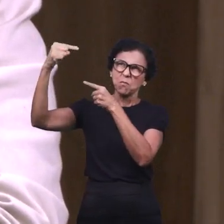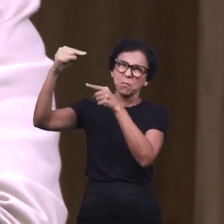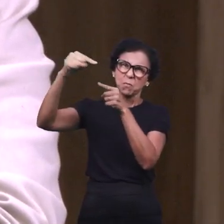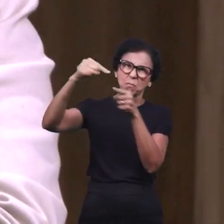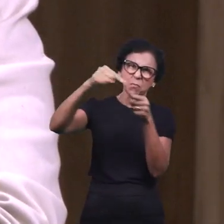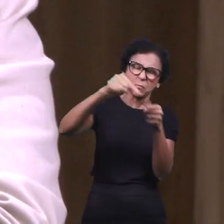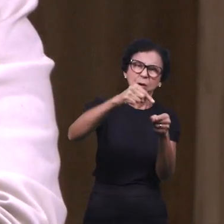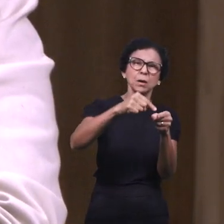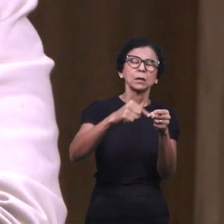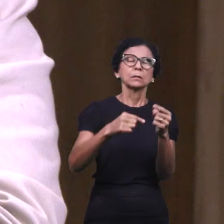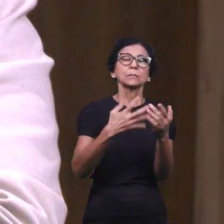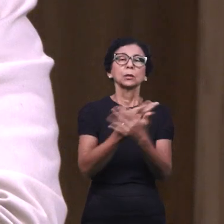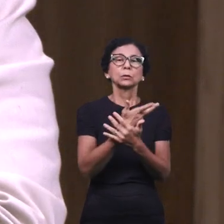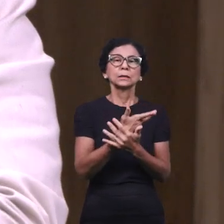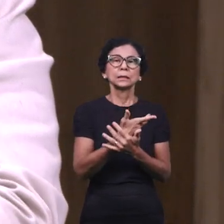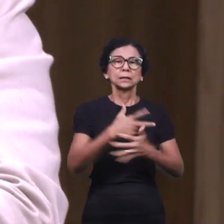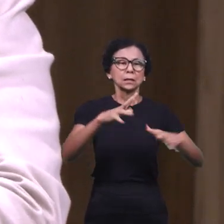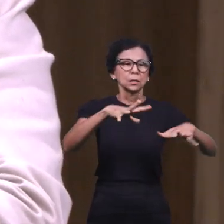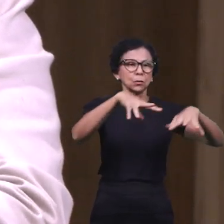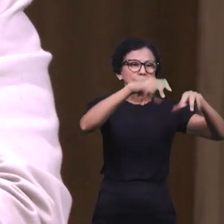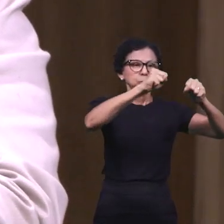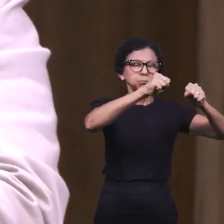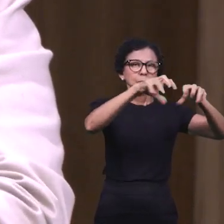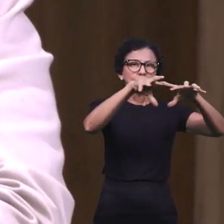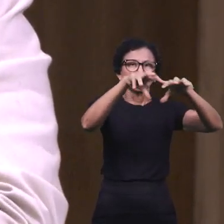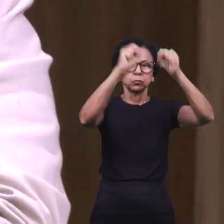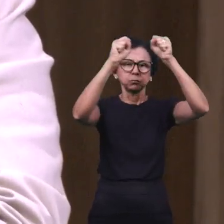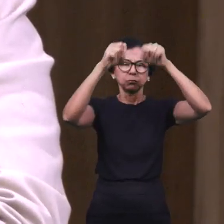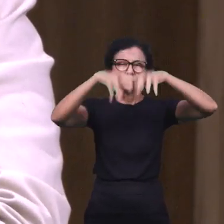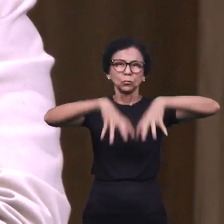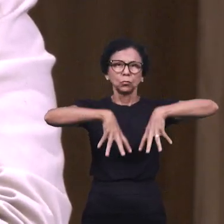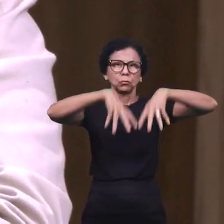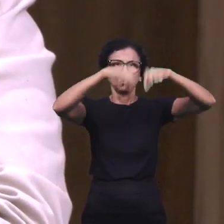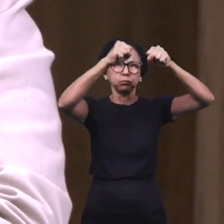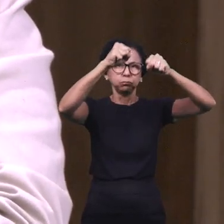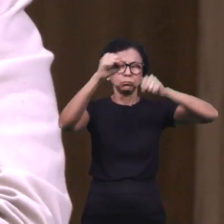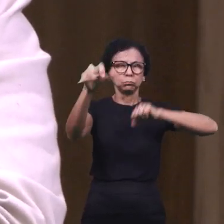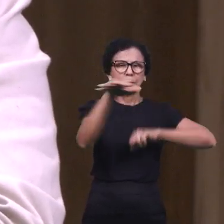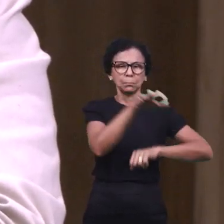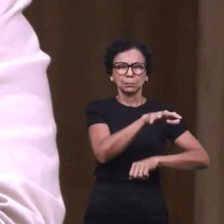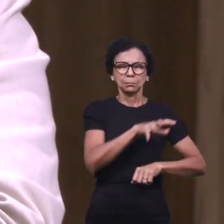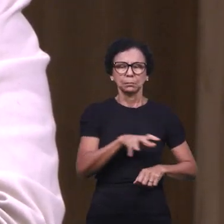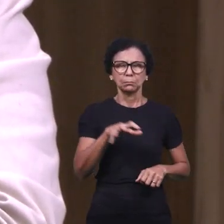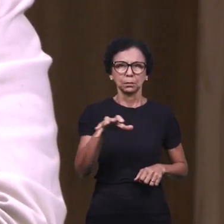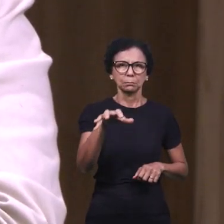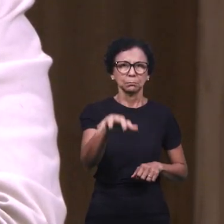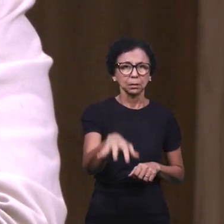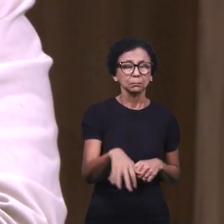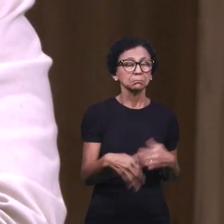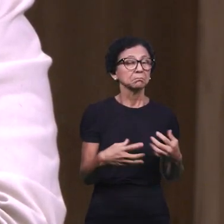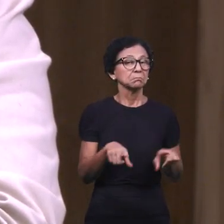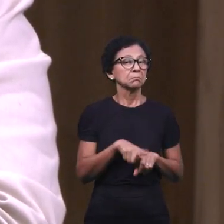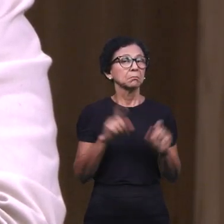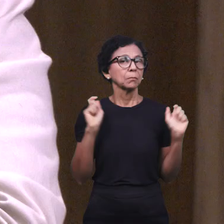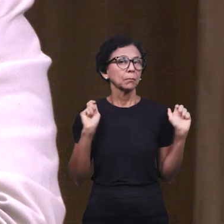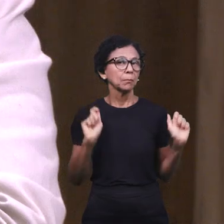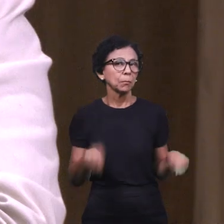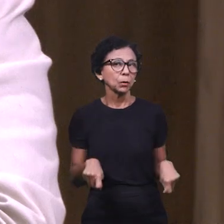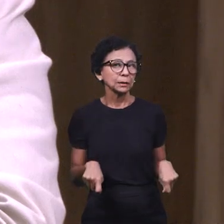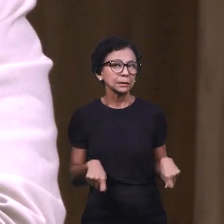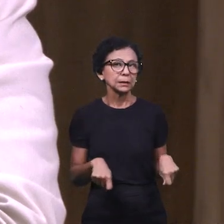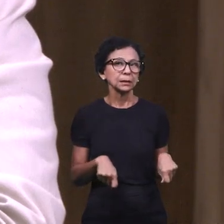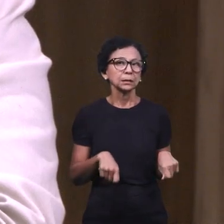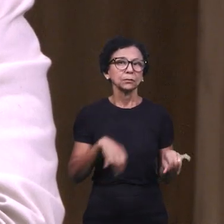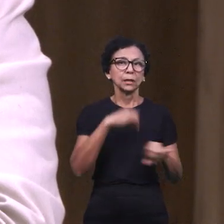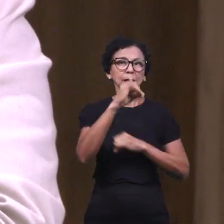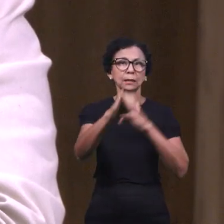apagão em muitos locais, né? Porque os transformadores eles sofrem com a indução. Muito provavelmente a gente vai ter a queda da internet,